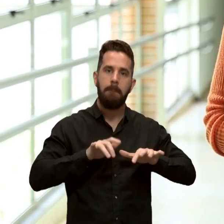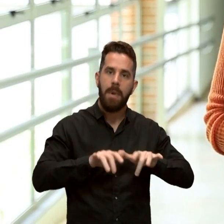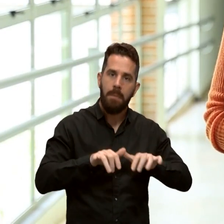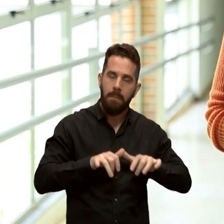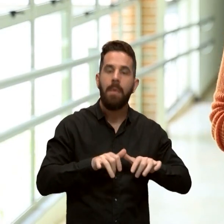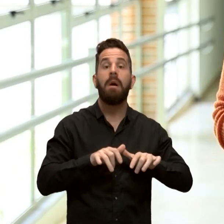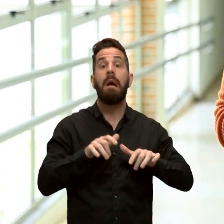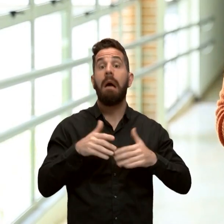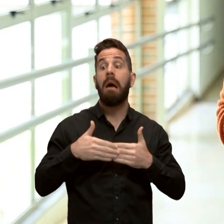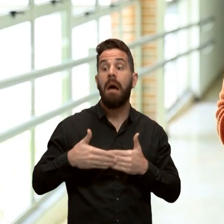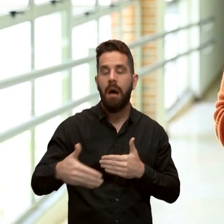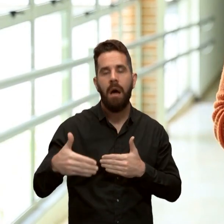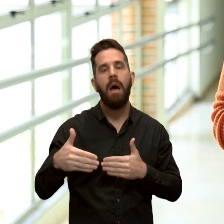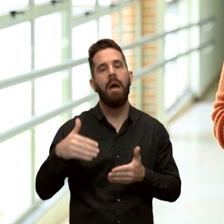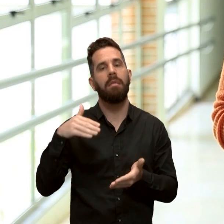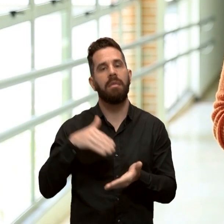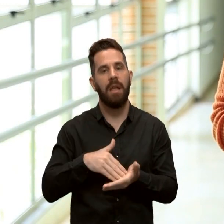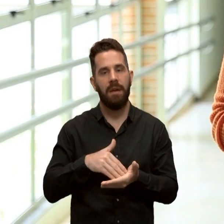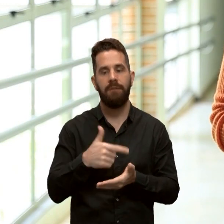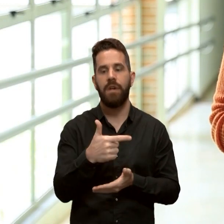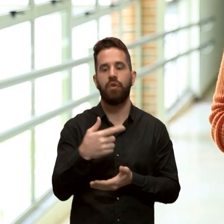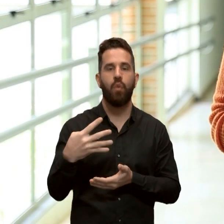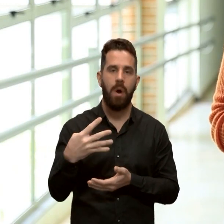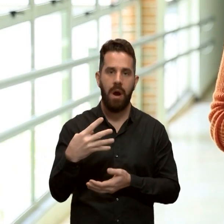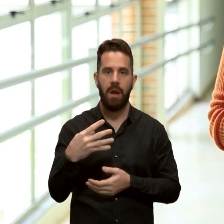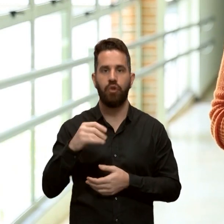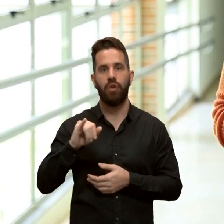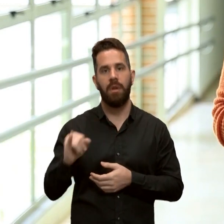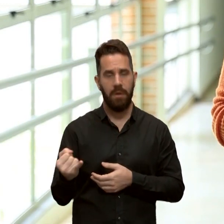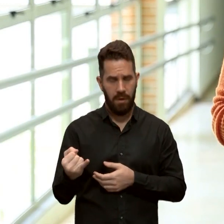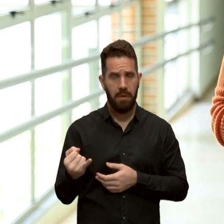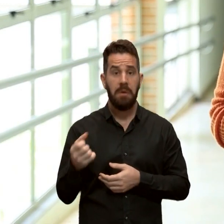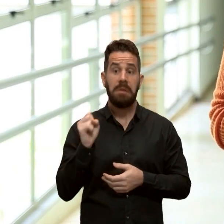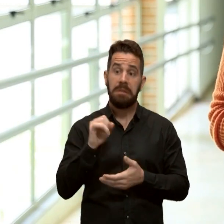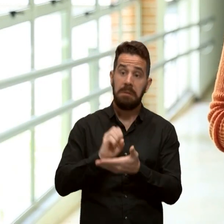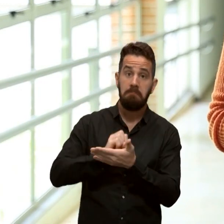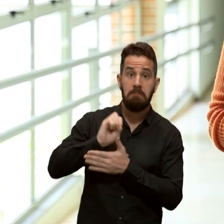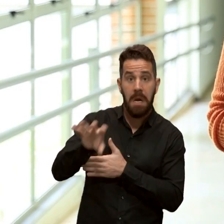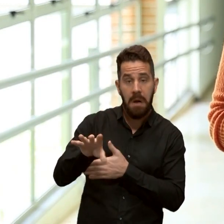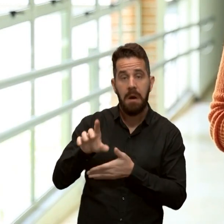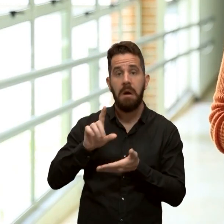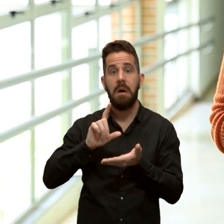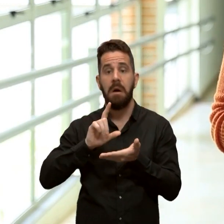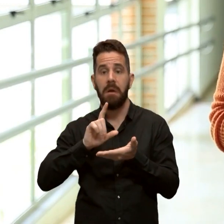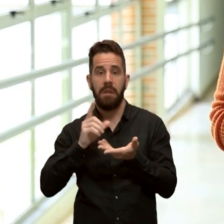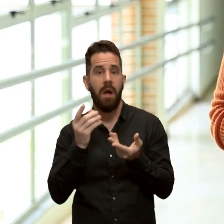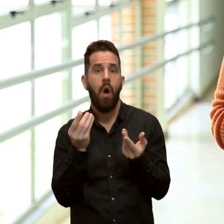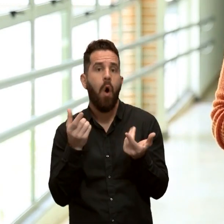janeiro. Mais informações sobre a submissão dos trabalhos podem ser encontradas no site